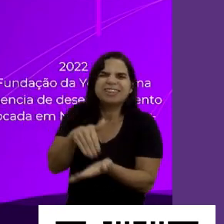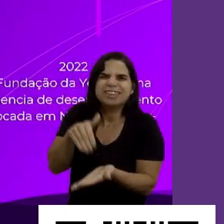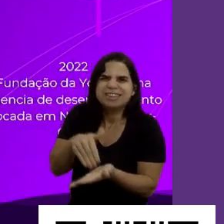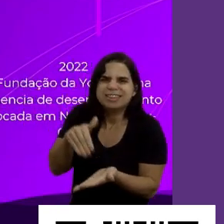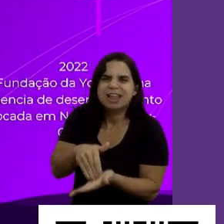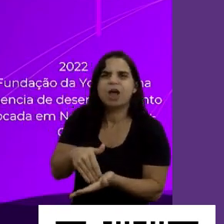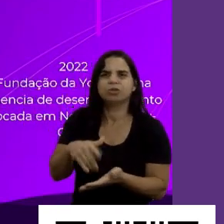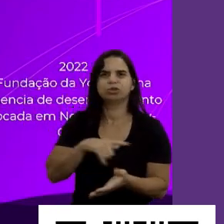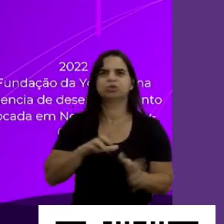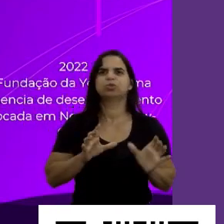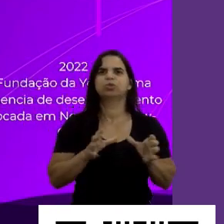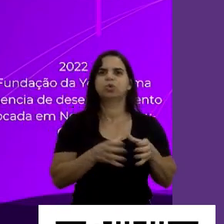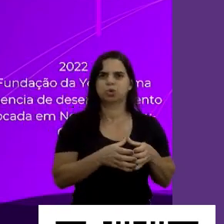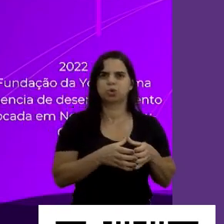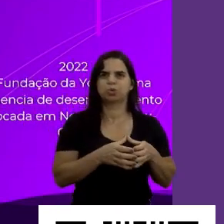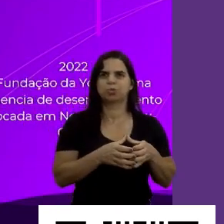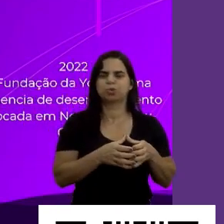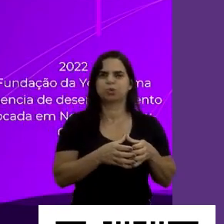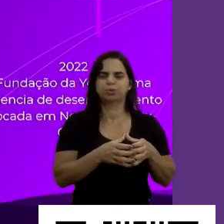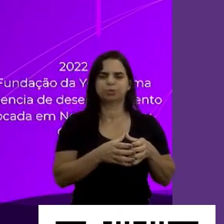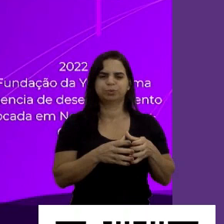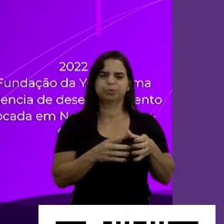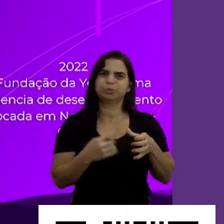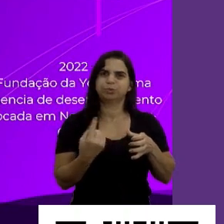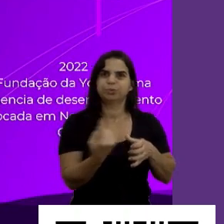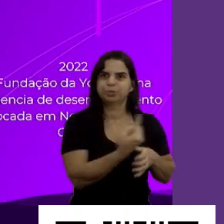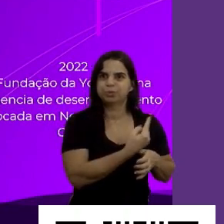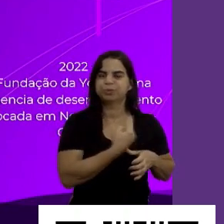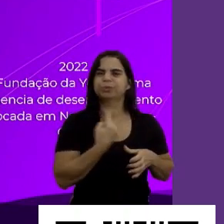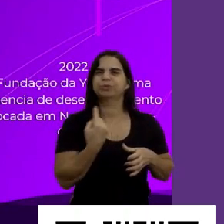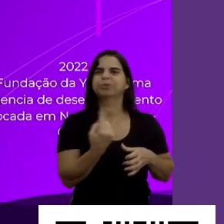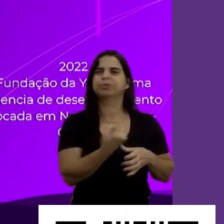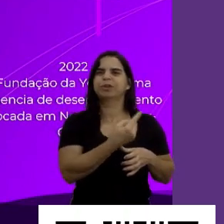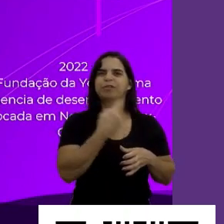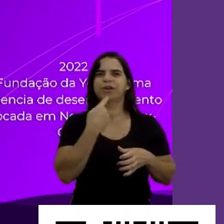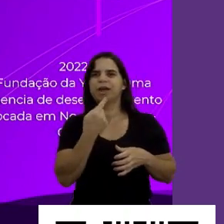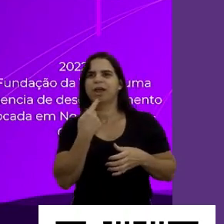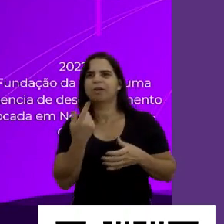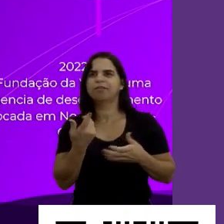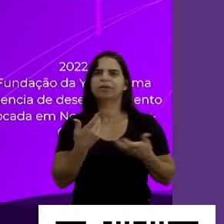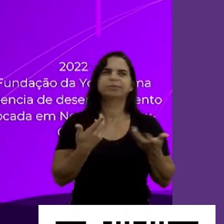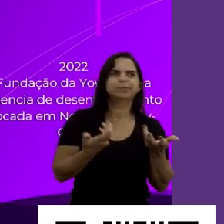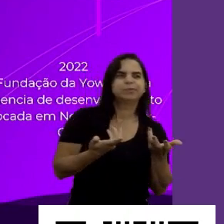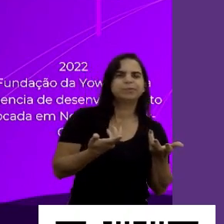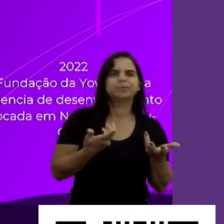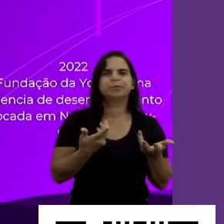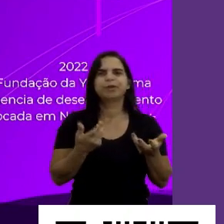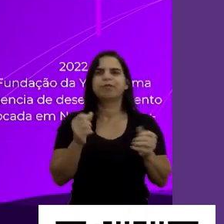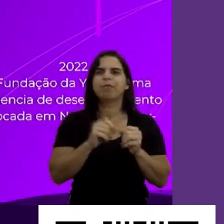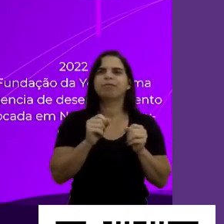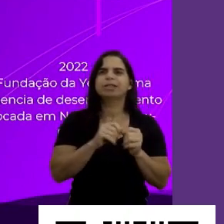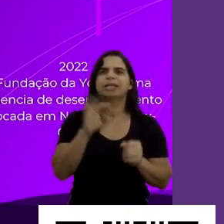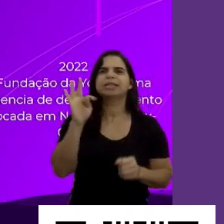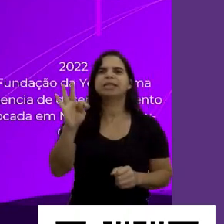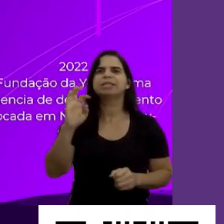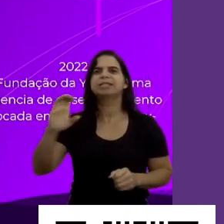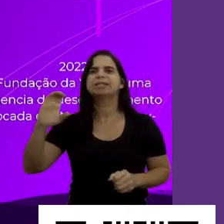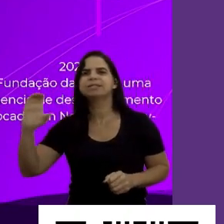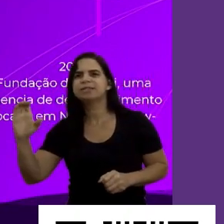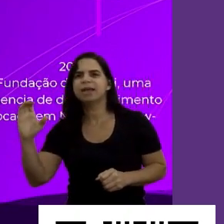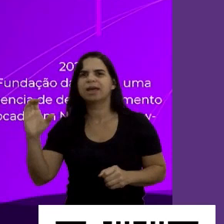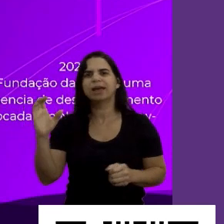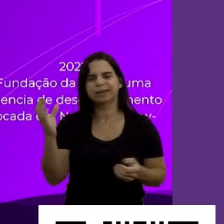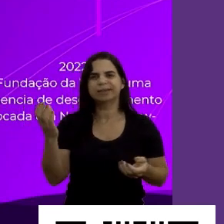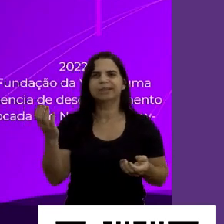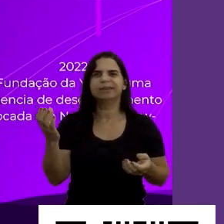tinha um grupo que todo mundo se dizia e queria colocar que nós Ah vamos produzir um TCC ou fosse algo do tipo